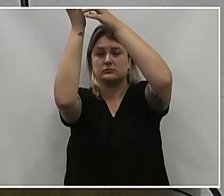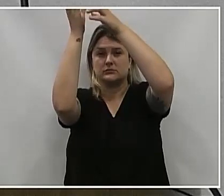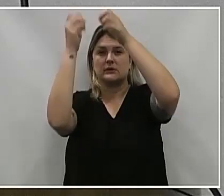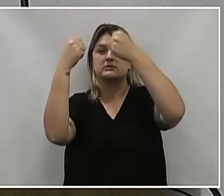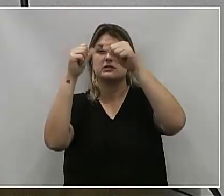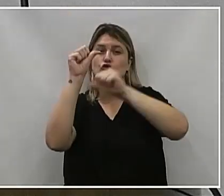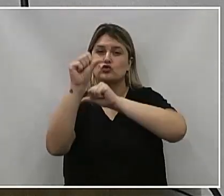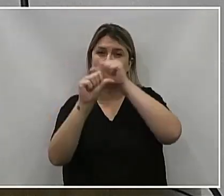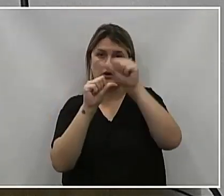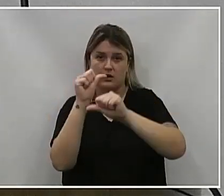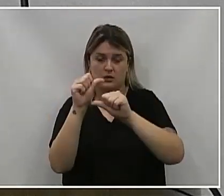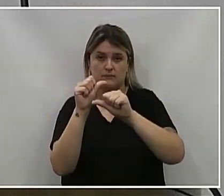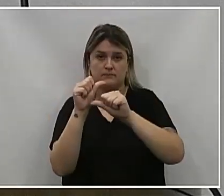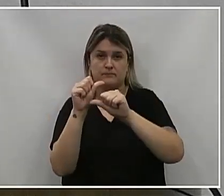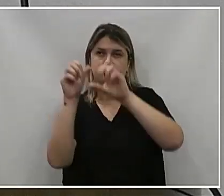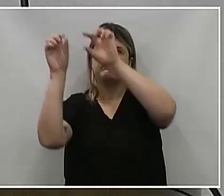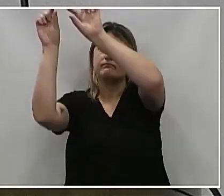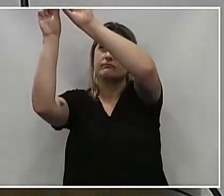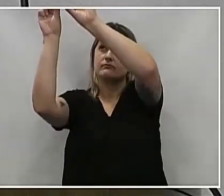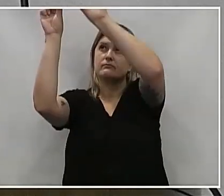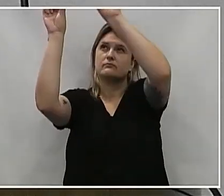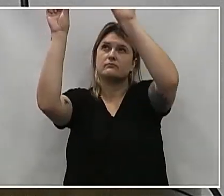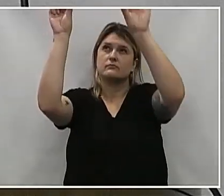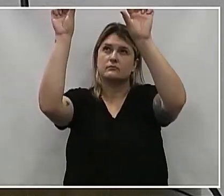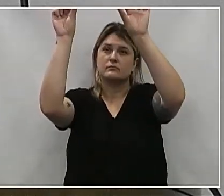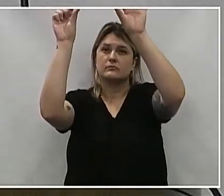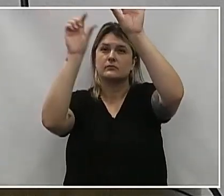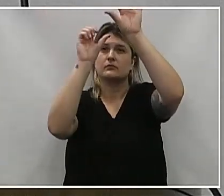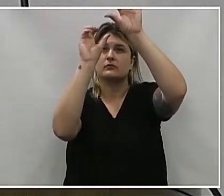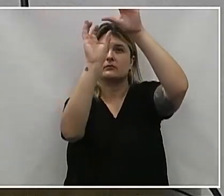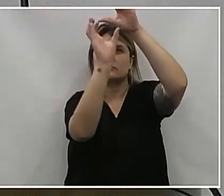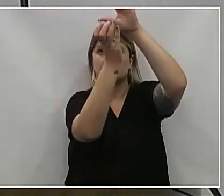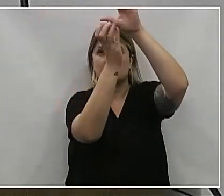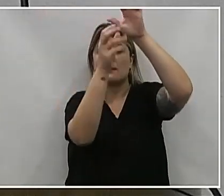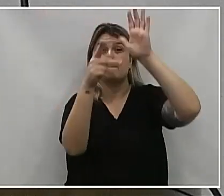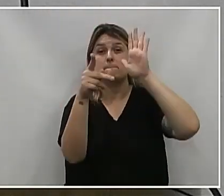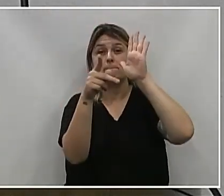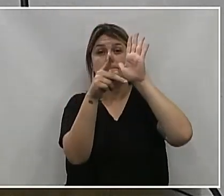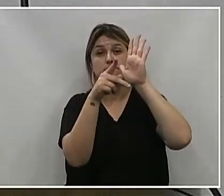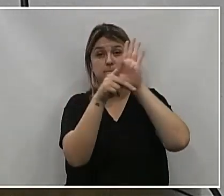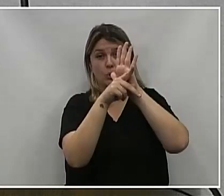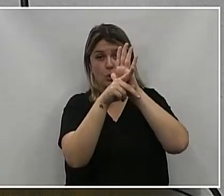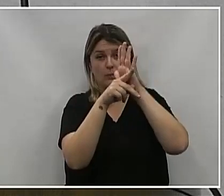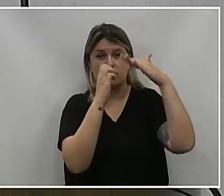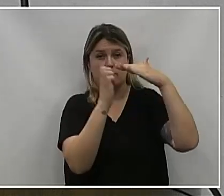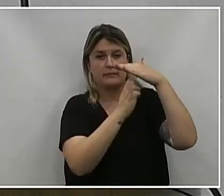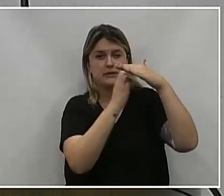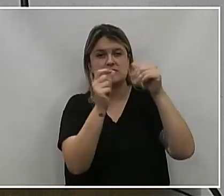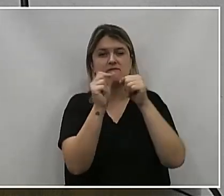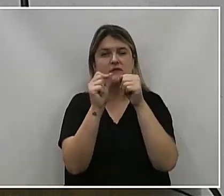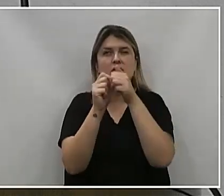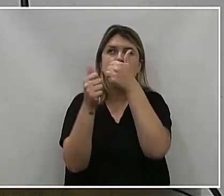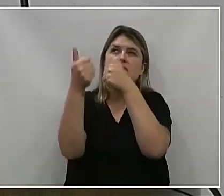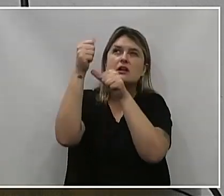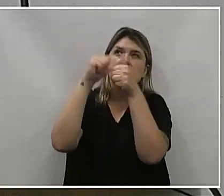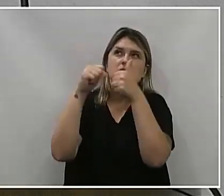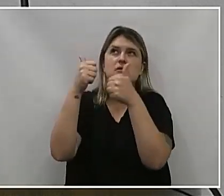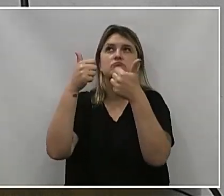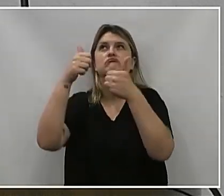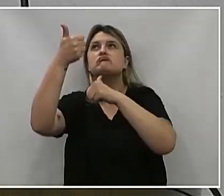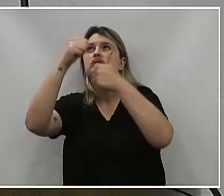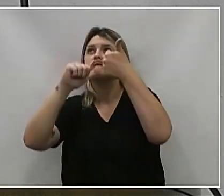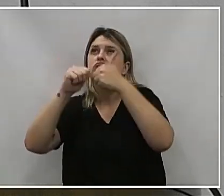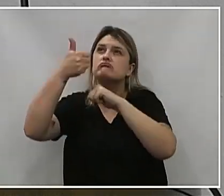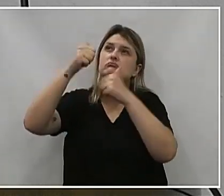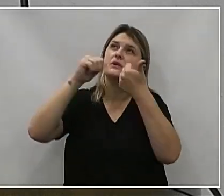né? Então, esses braços, a própria concessionária faria uma avaliação da condição